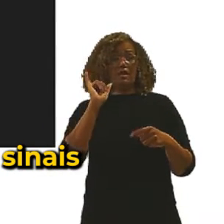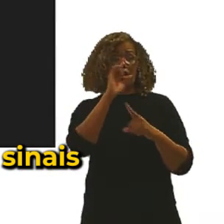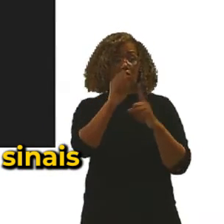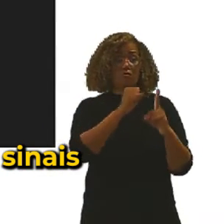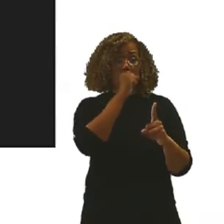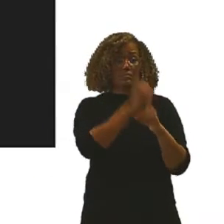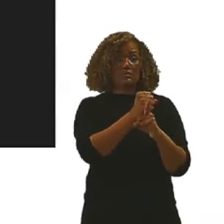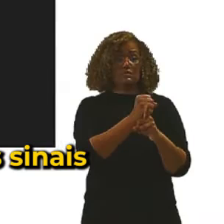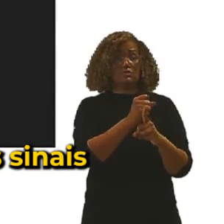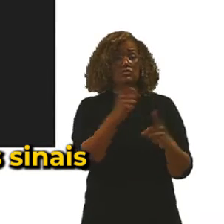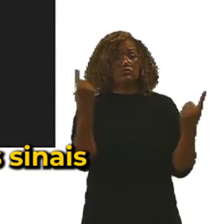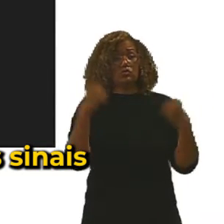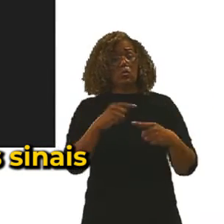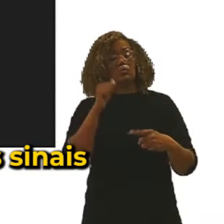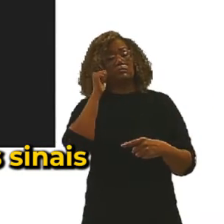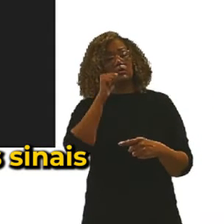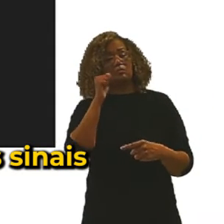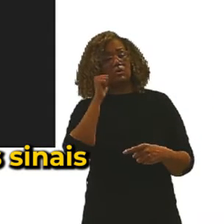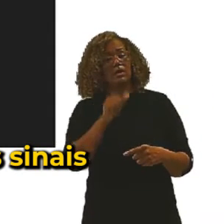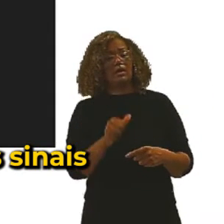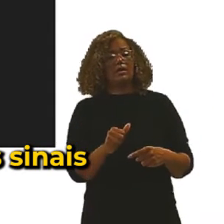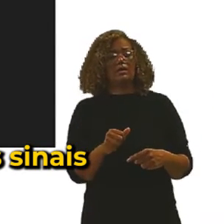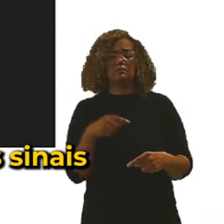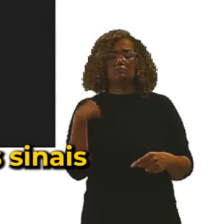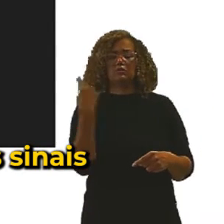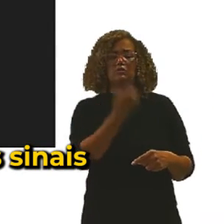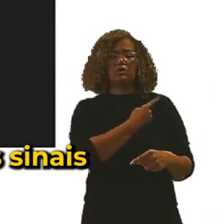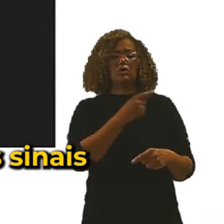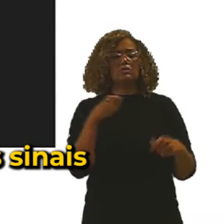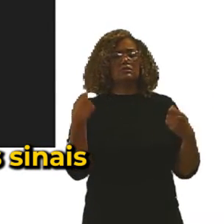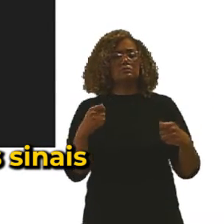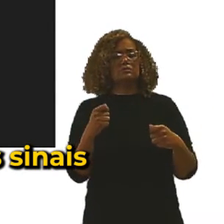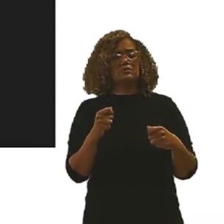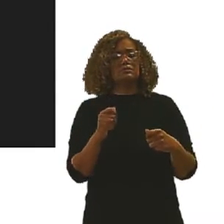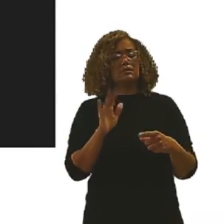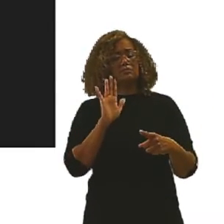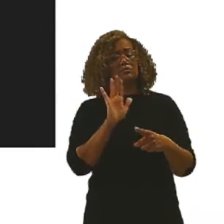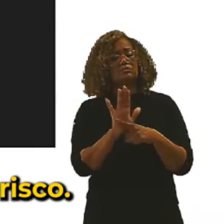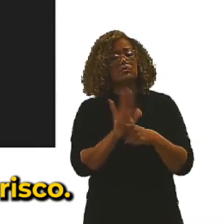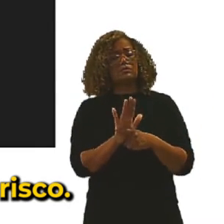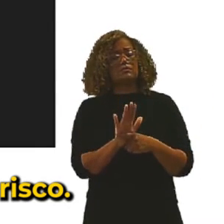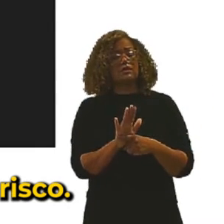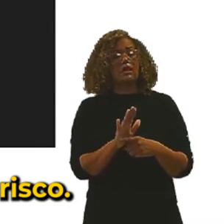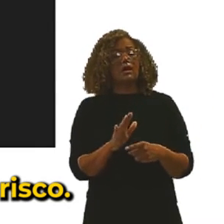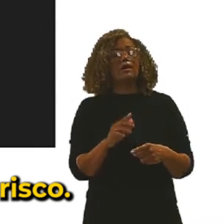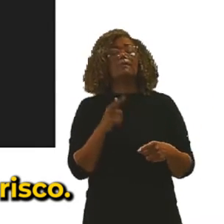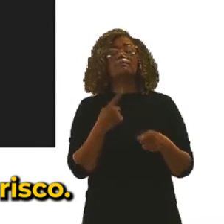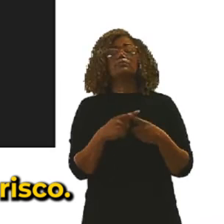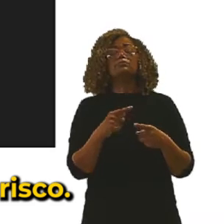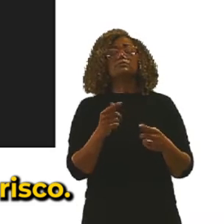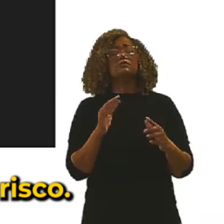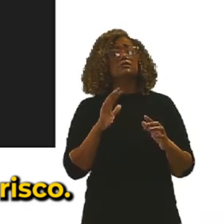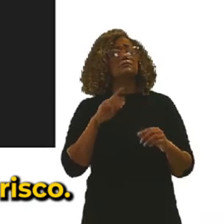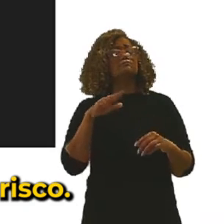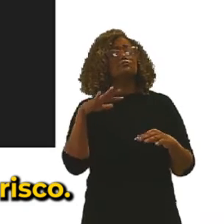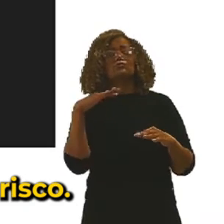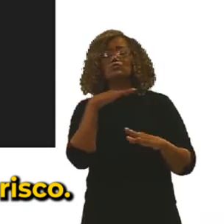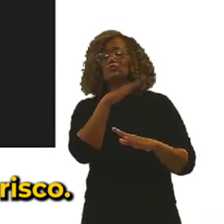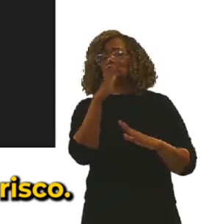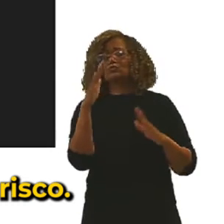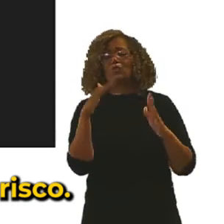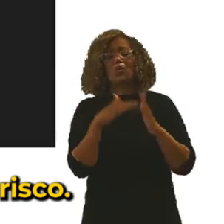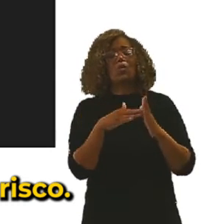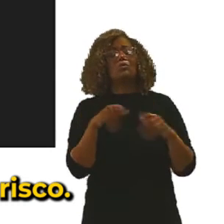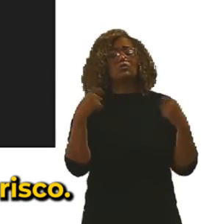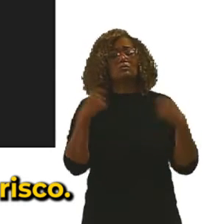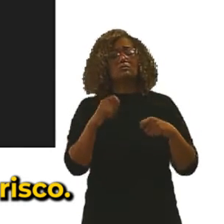sinais preditivos, sinais visíveis, que nós vamos trazer alguns sinais aqui para que todos conheçam. Todos, porque não